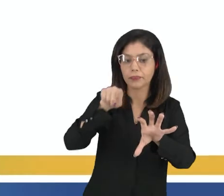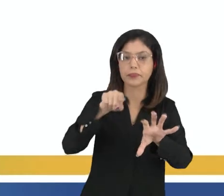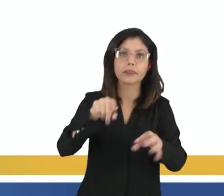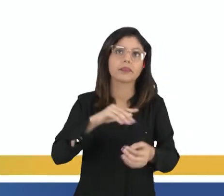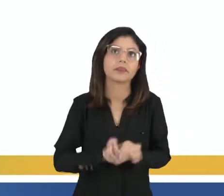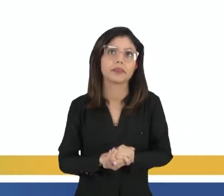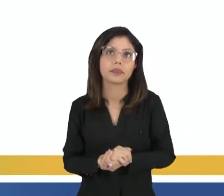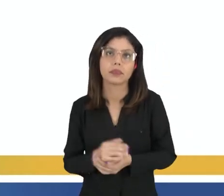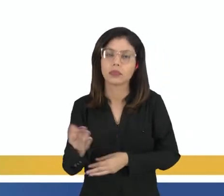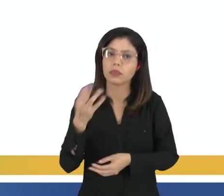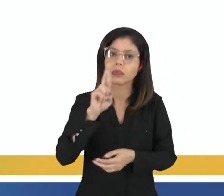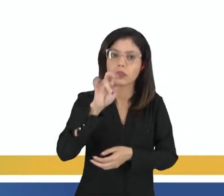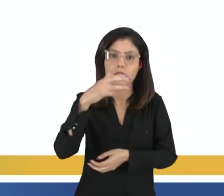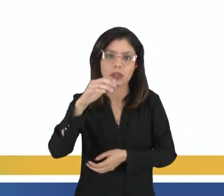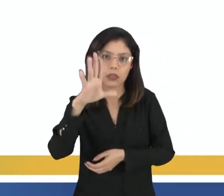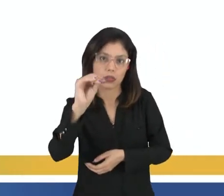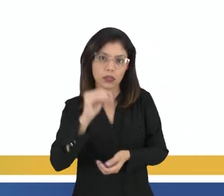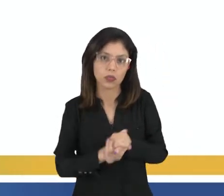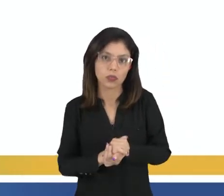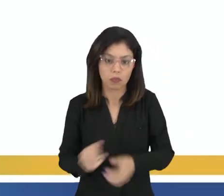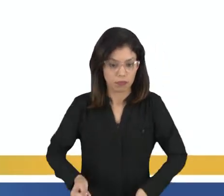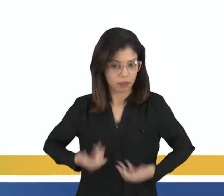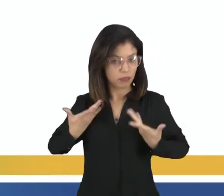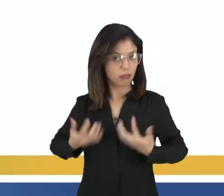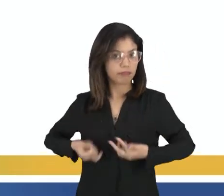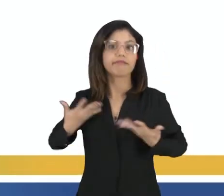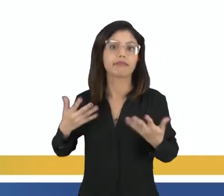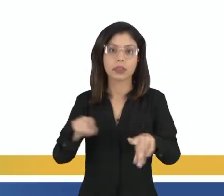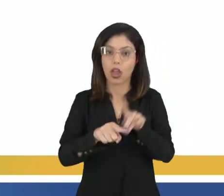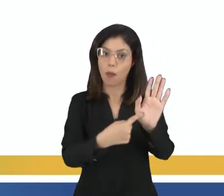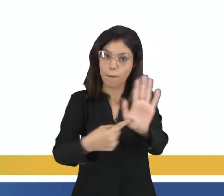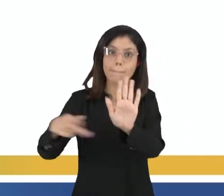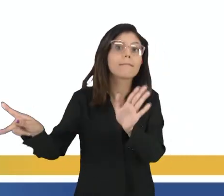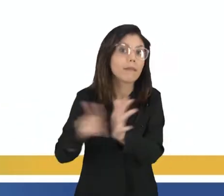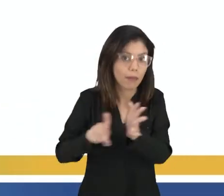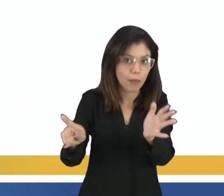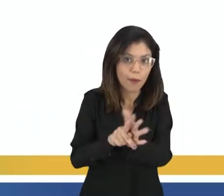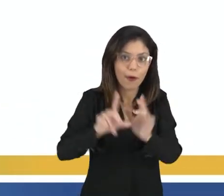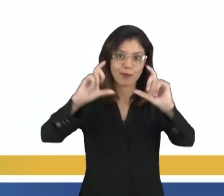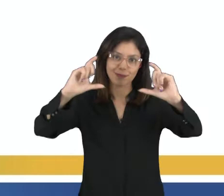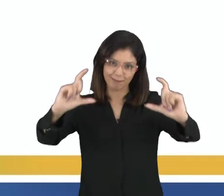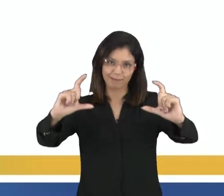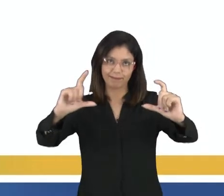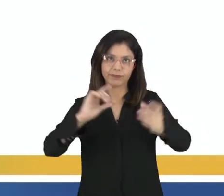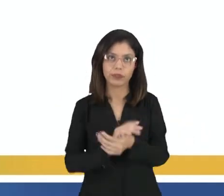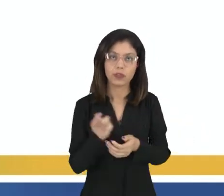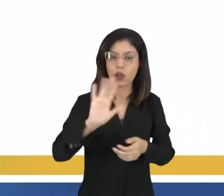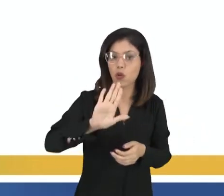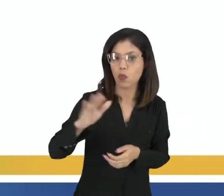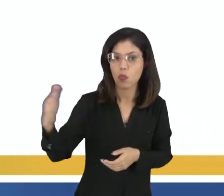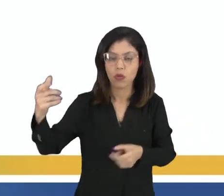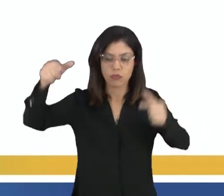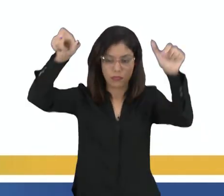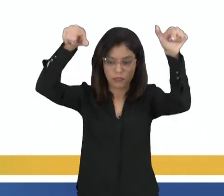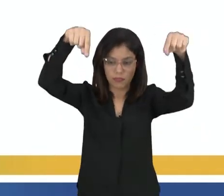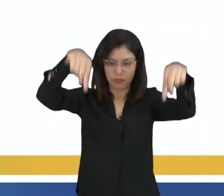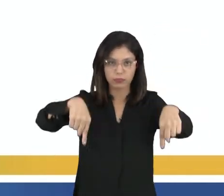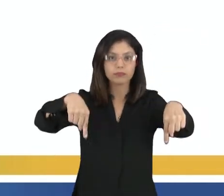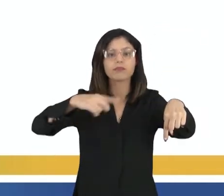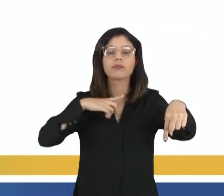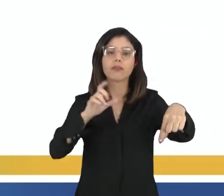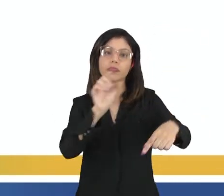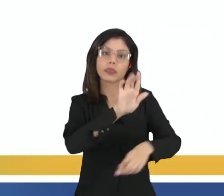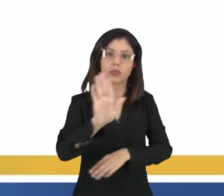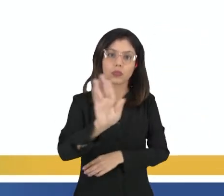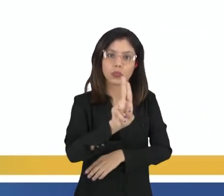definição, é uma reação espontânea. Então, no momento que nós inserimos essas placas metálicas,